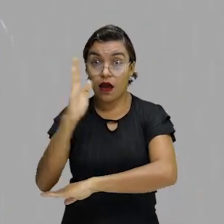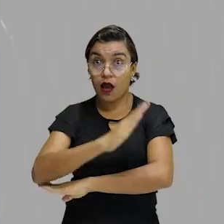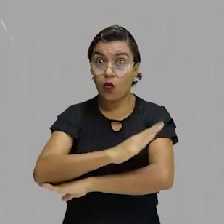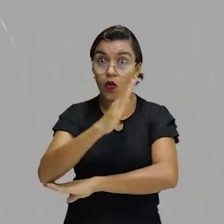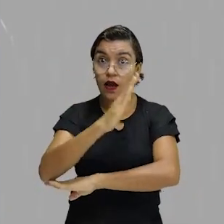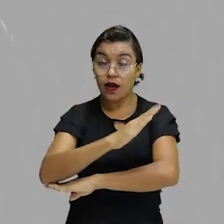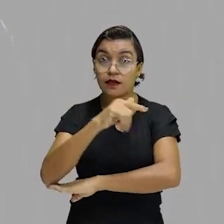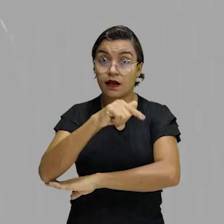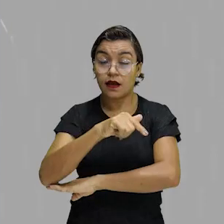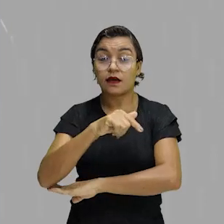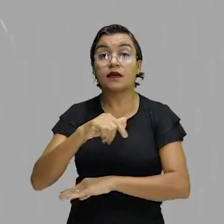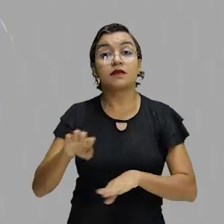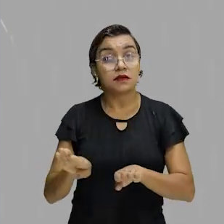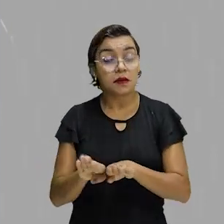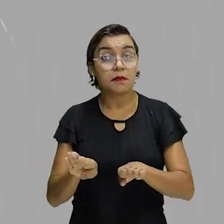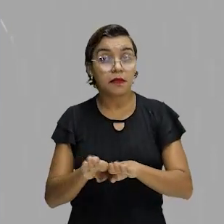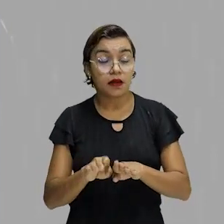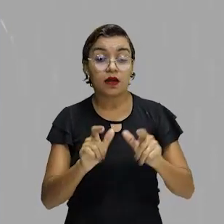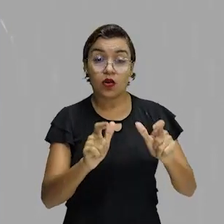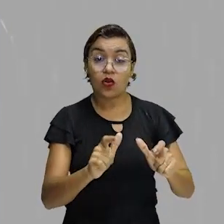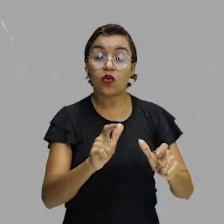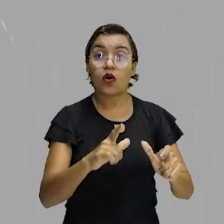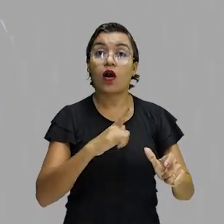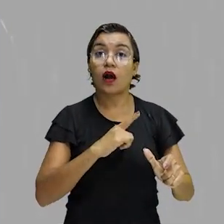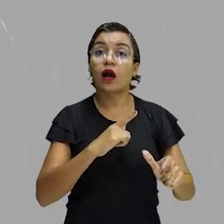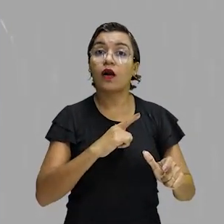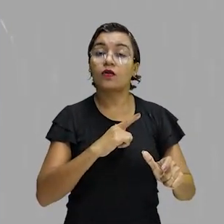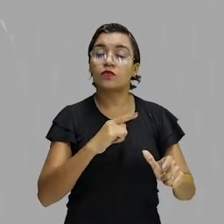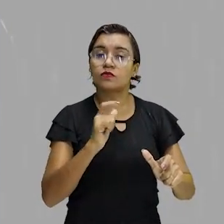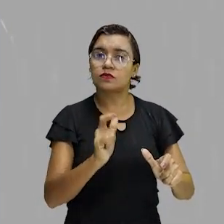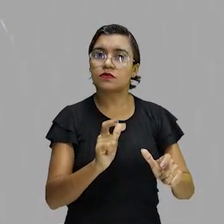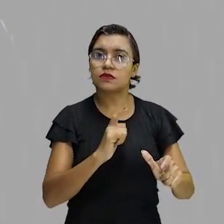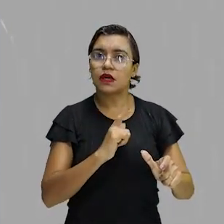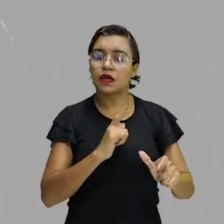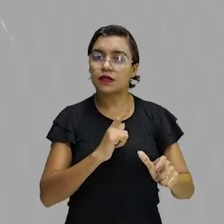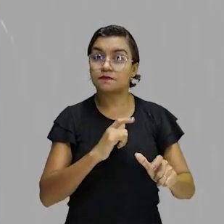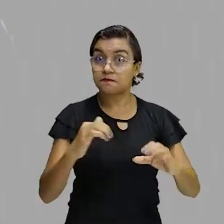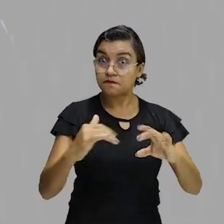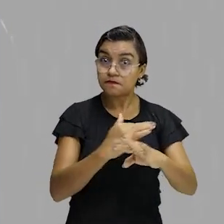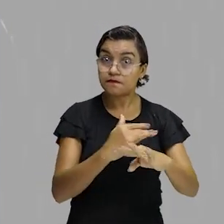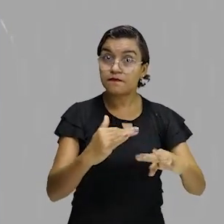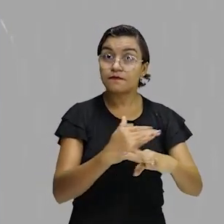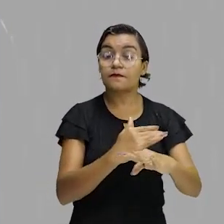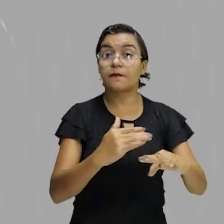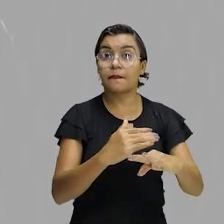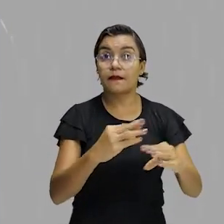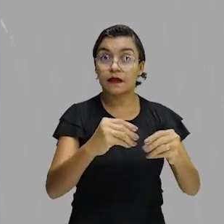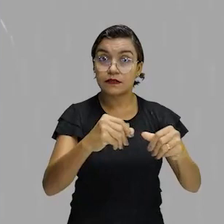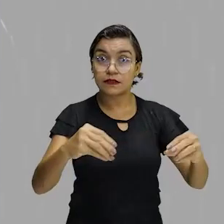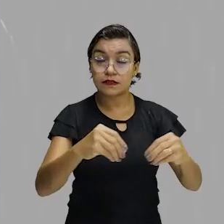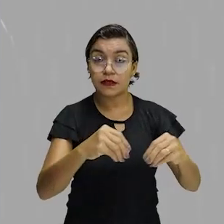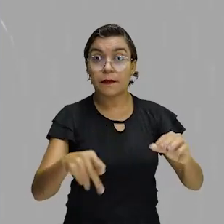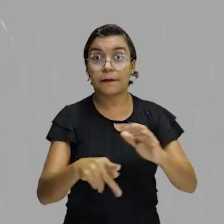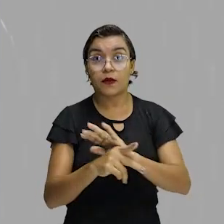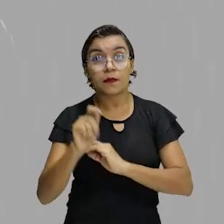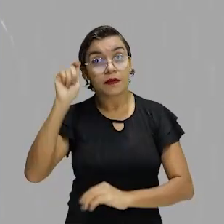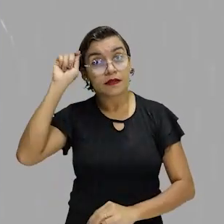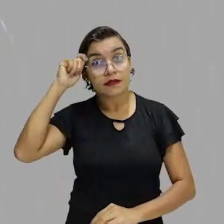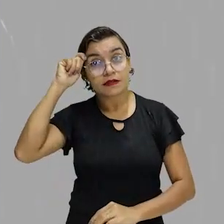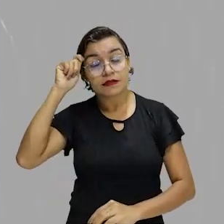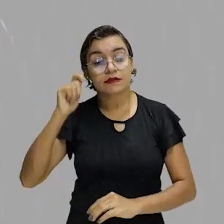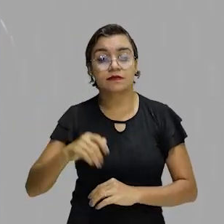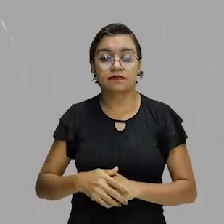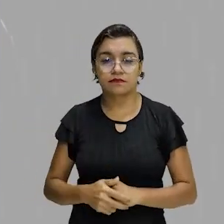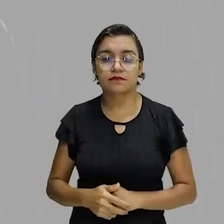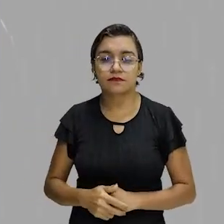sabe disso, que Alcântara é uma terra onde tem também várias... É uma terra não, uma cidade onde tem várias terras de quilombo, várias reservas